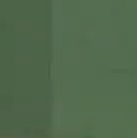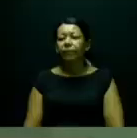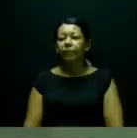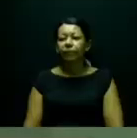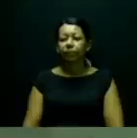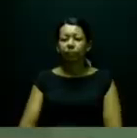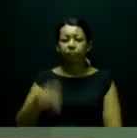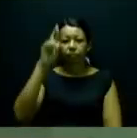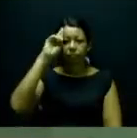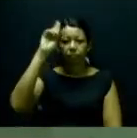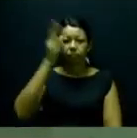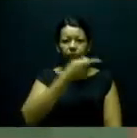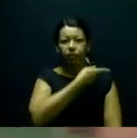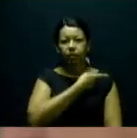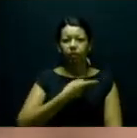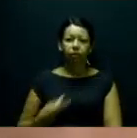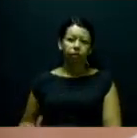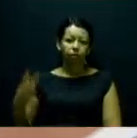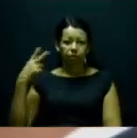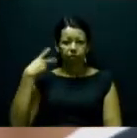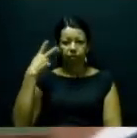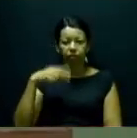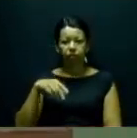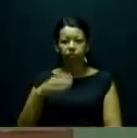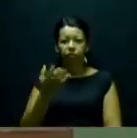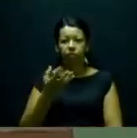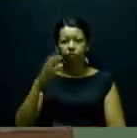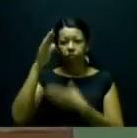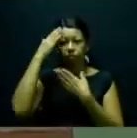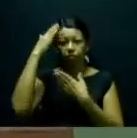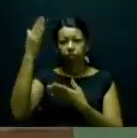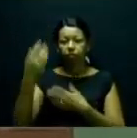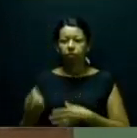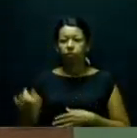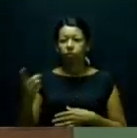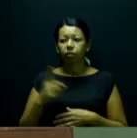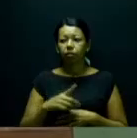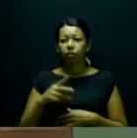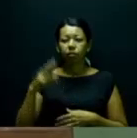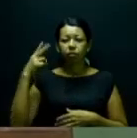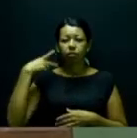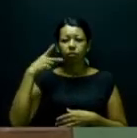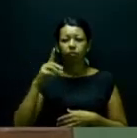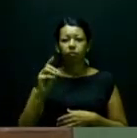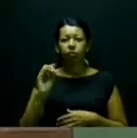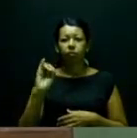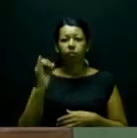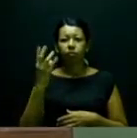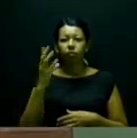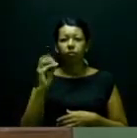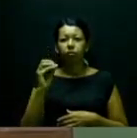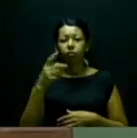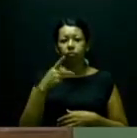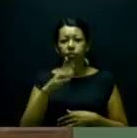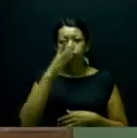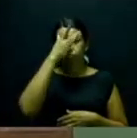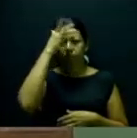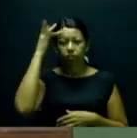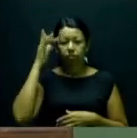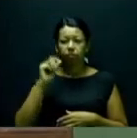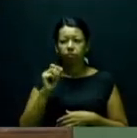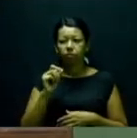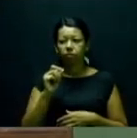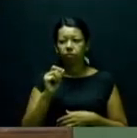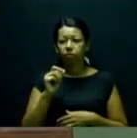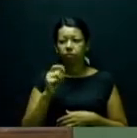Senhor presidente, nobres pares, quero desde já agradecer aqui ao vereador Dinho, pela pessoa que ele sabe do que eu estou